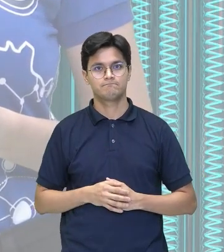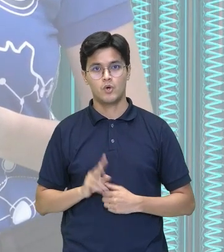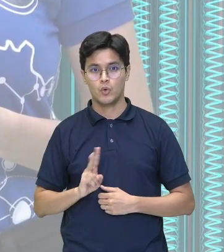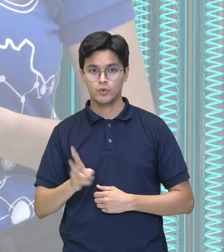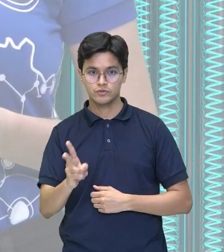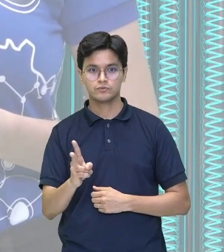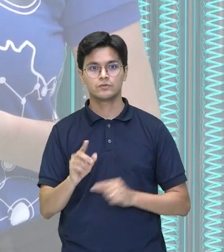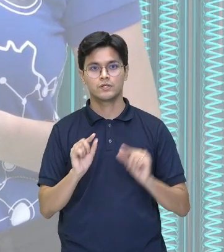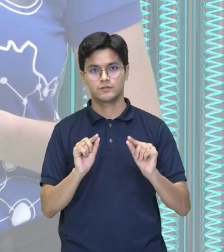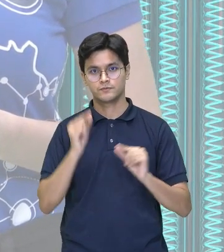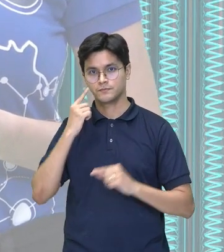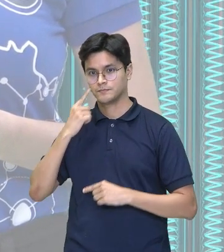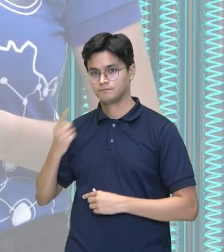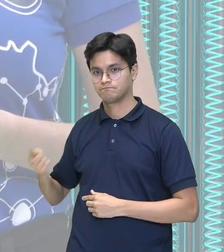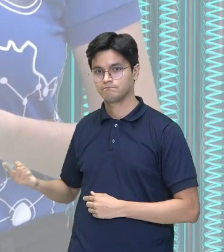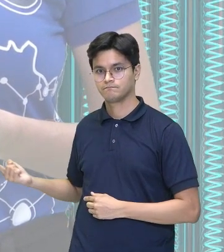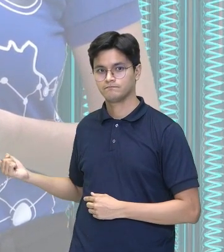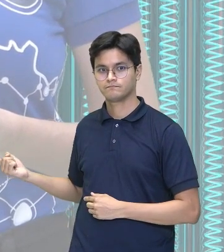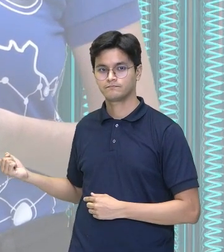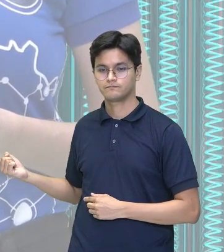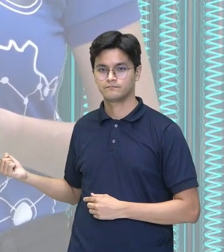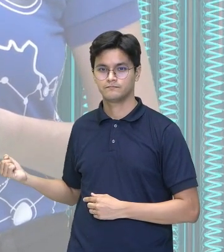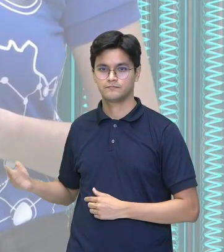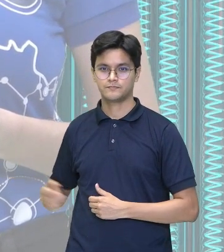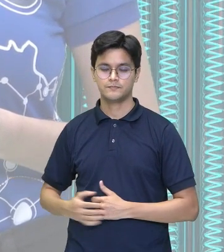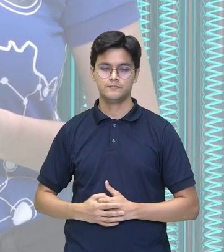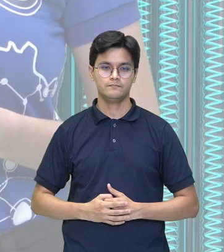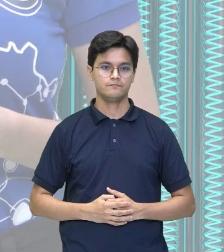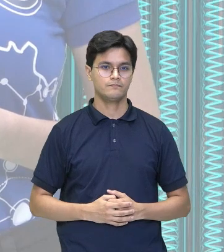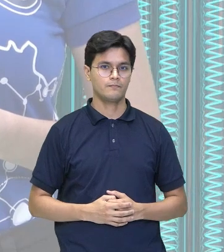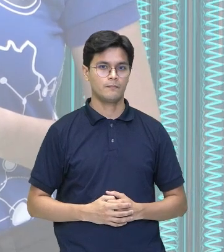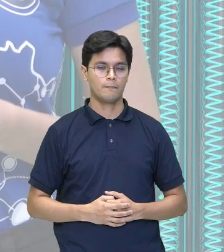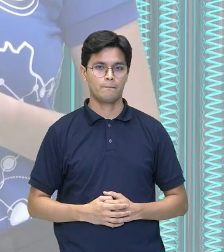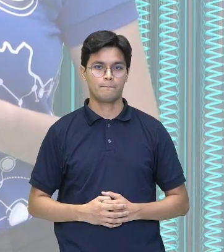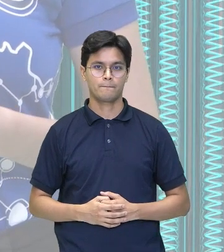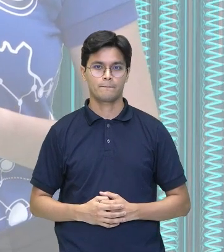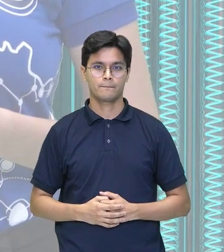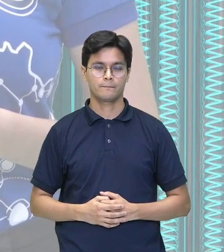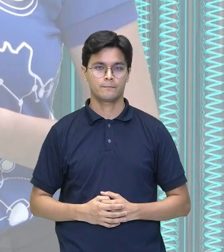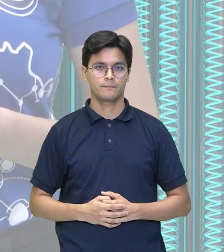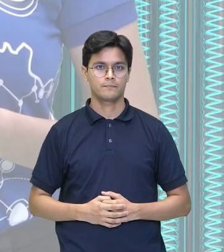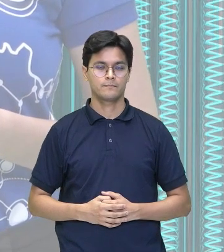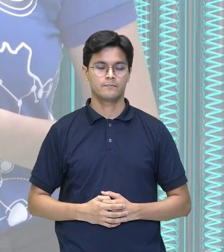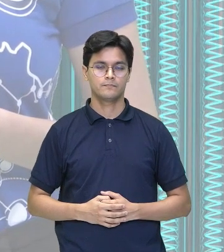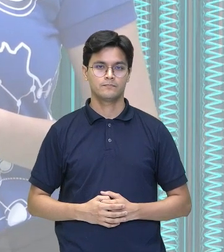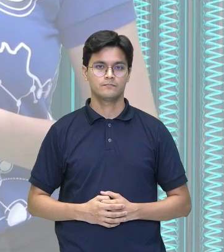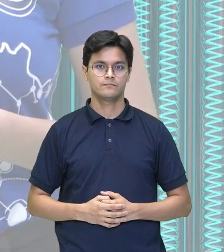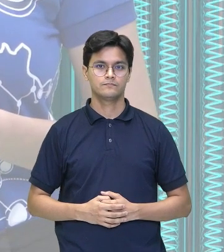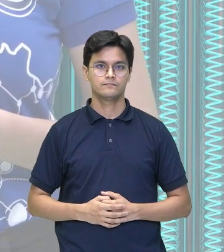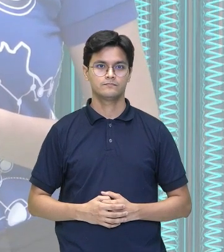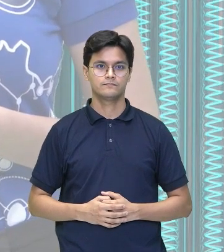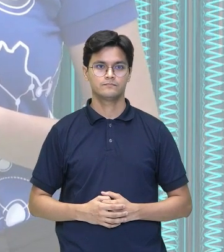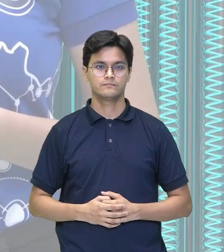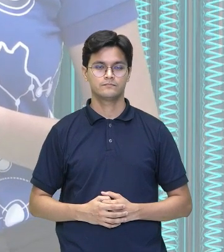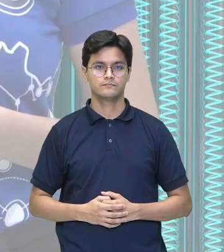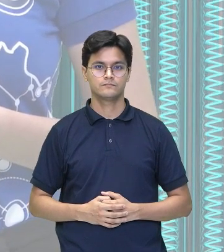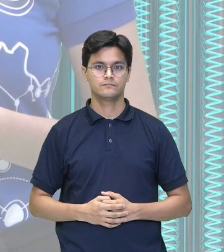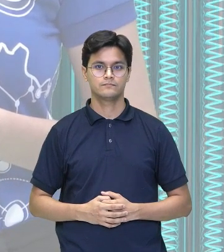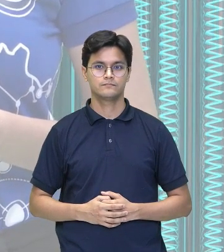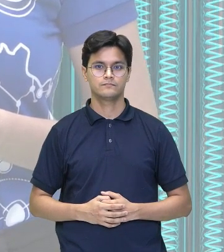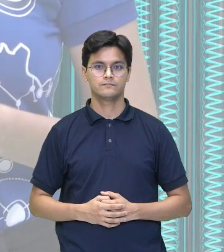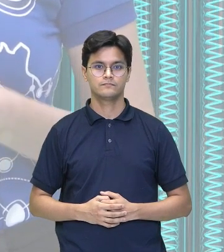Continuando. Were the players running? Were the players running?